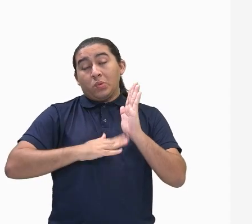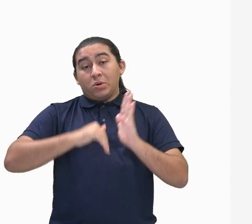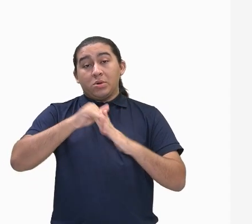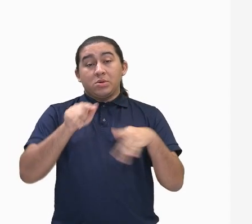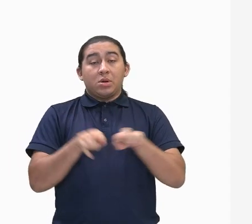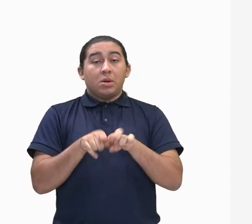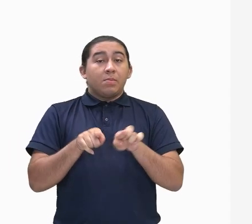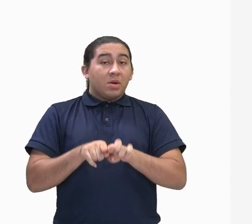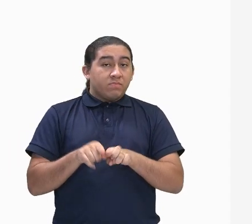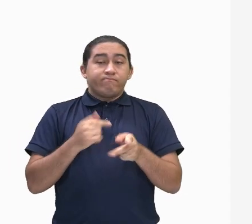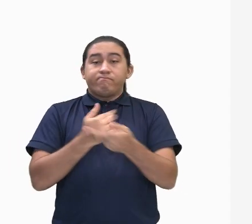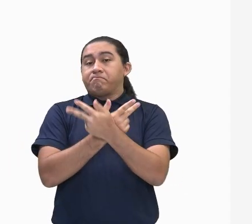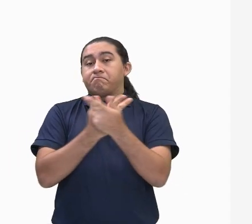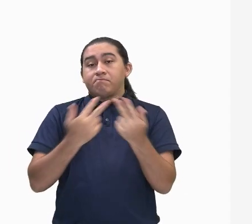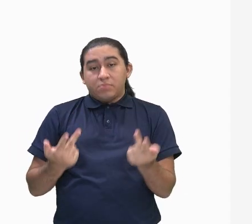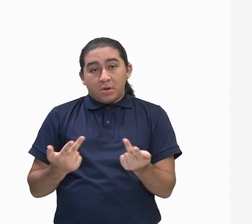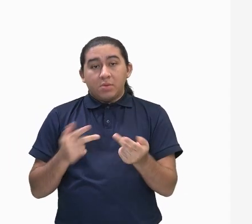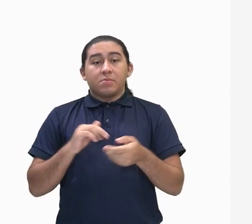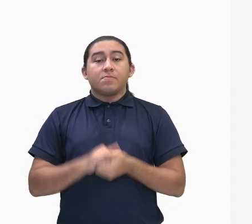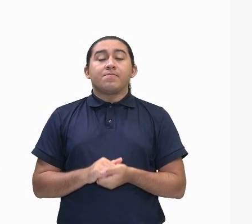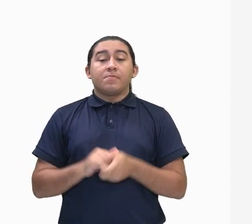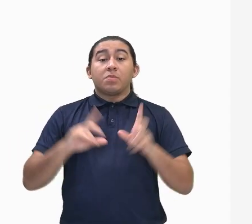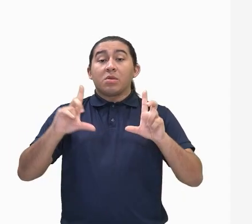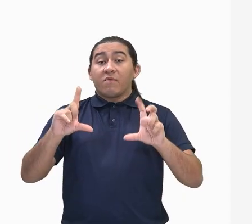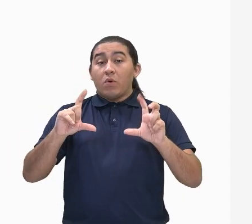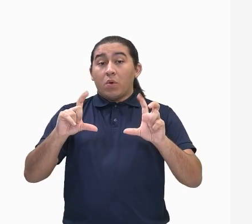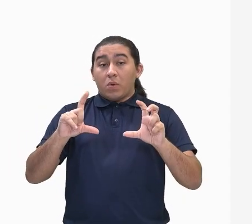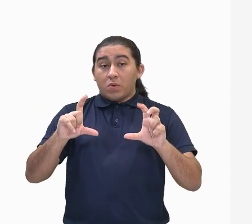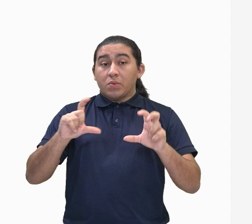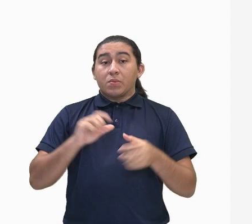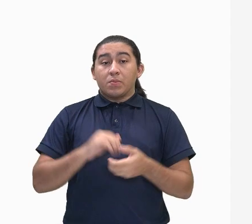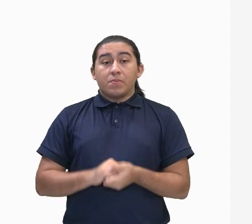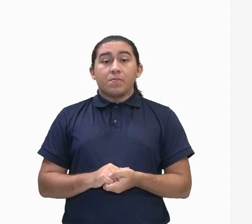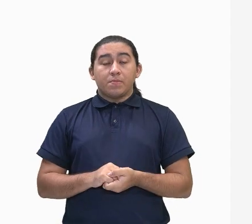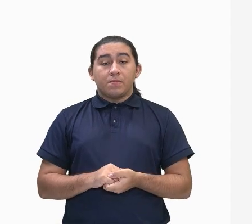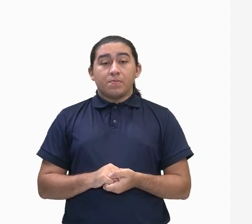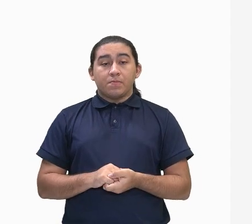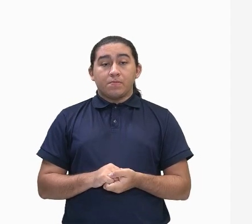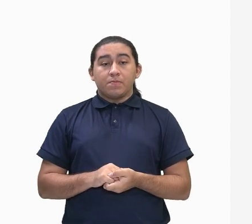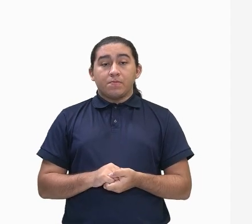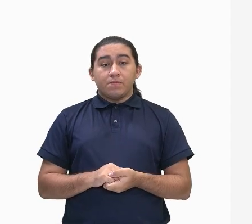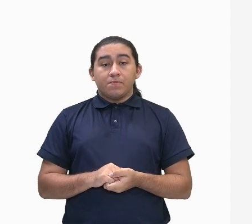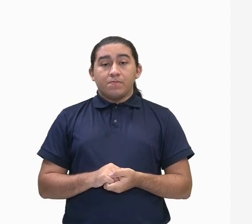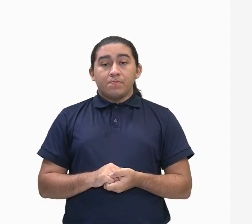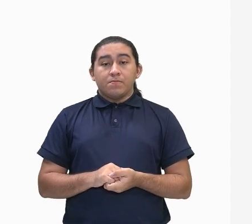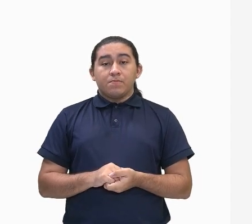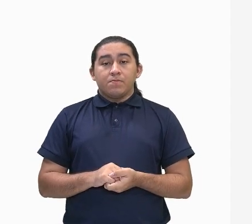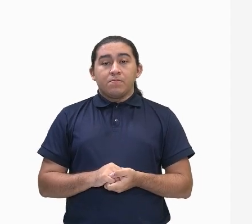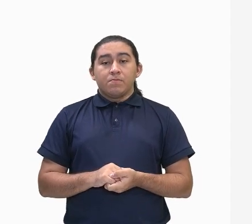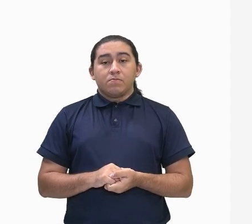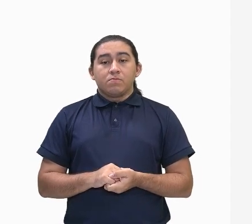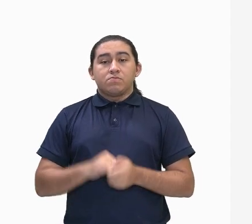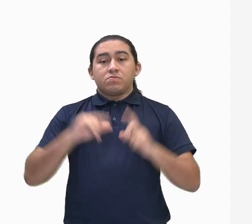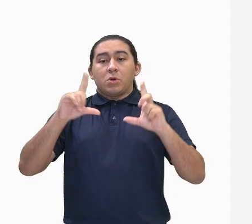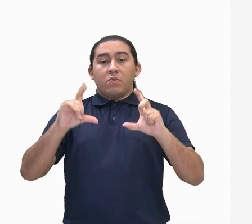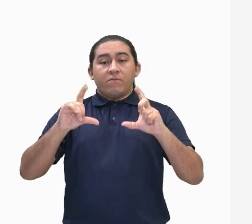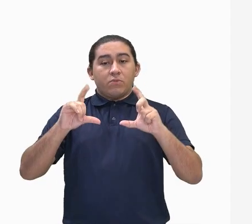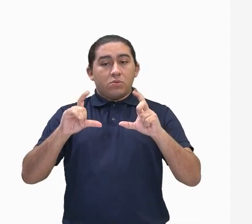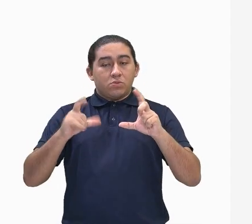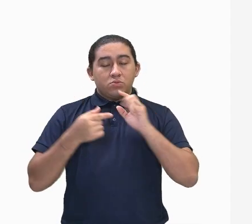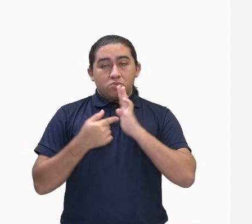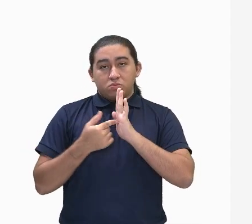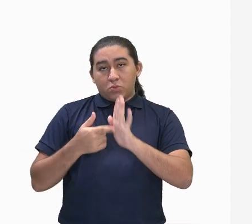artes, ilustrações, fotografias, né, que a fotografia ela registra os eventos,